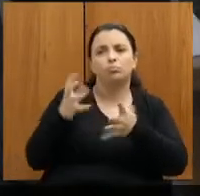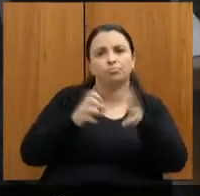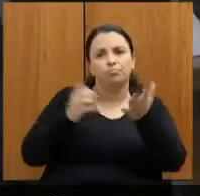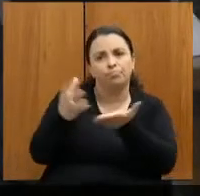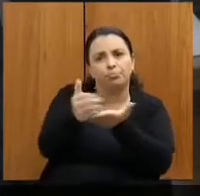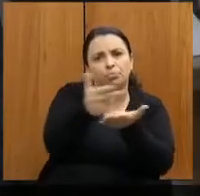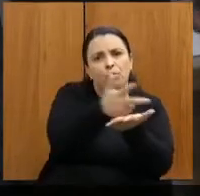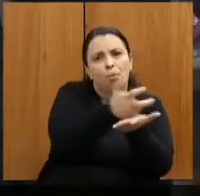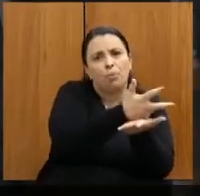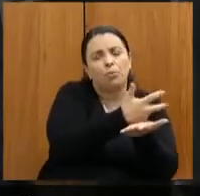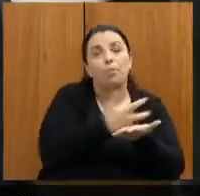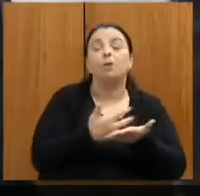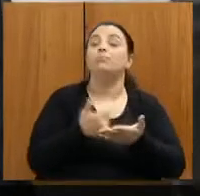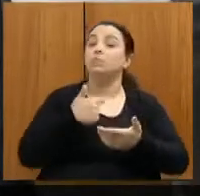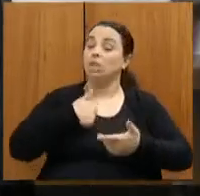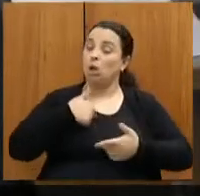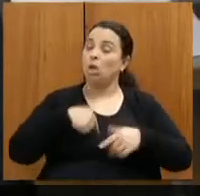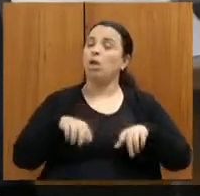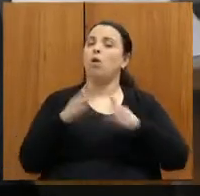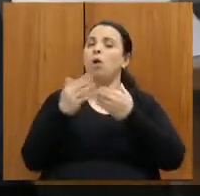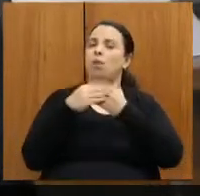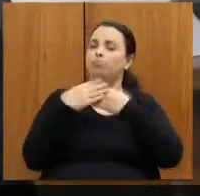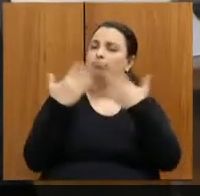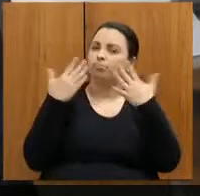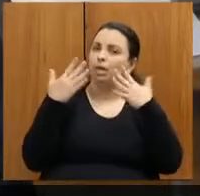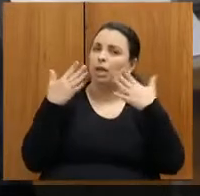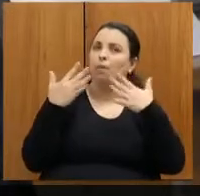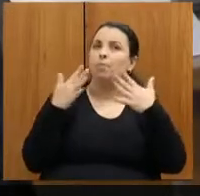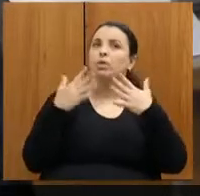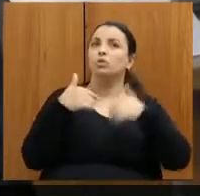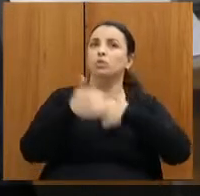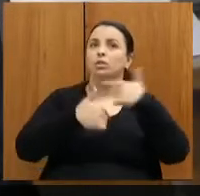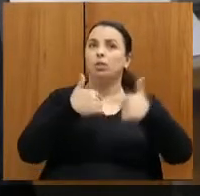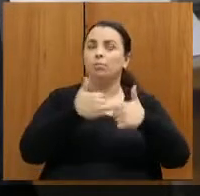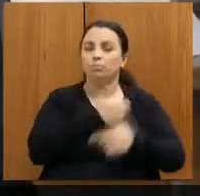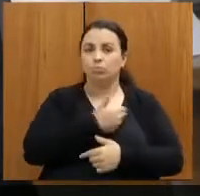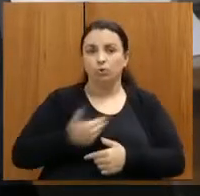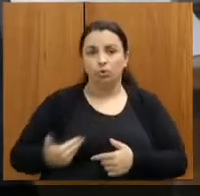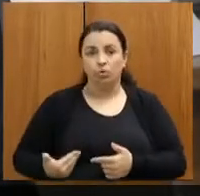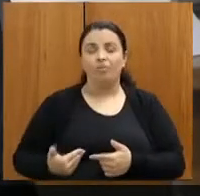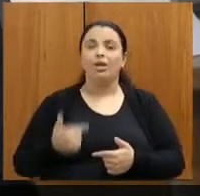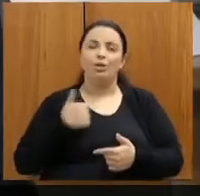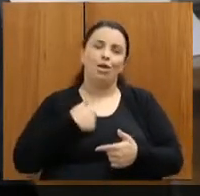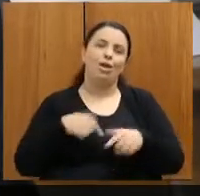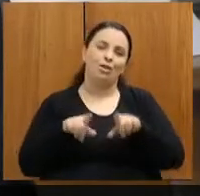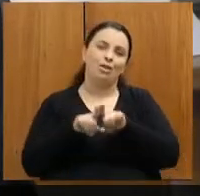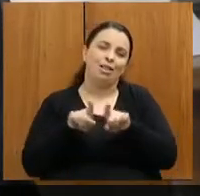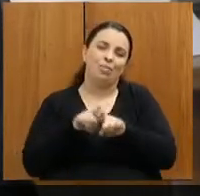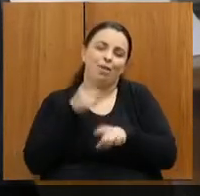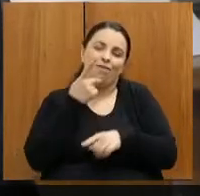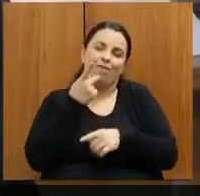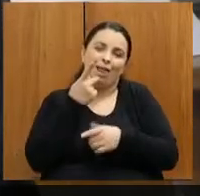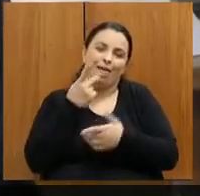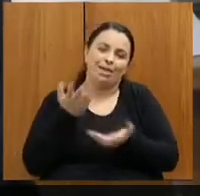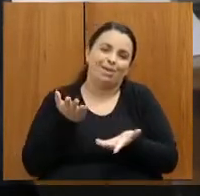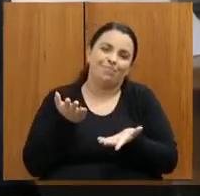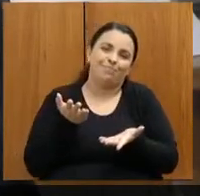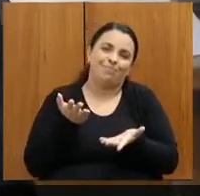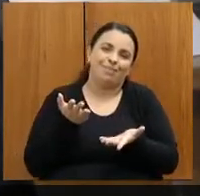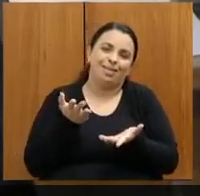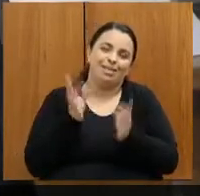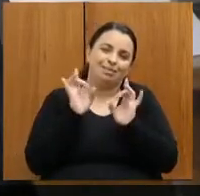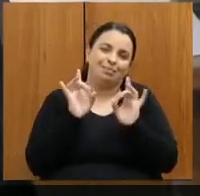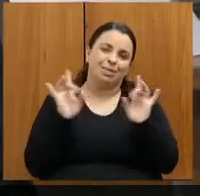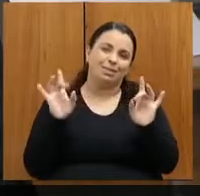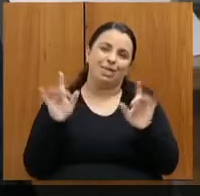trabalho de todos é do governo fim e gostaria obviamente de puxar sardinha para o lado da Fazenda docente de um belo Trabalho